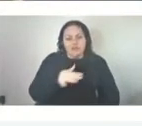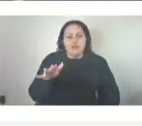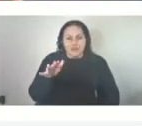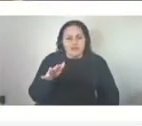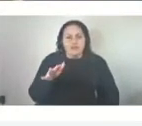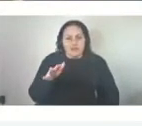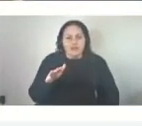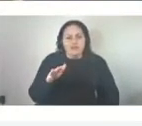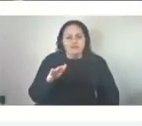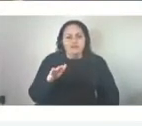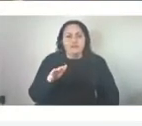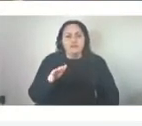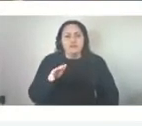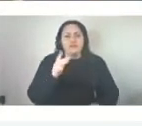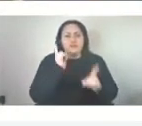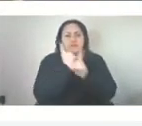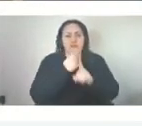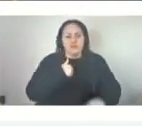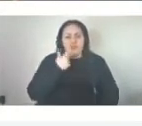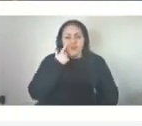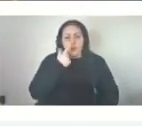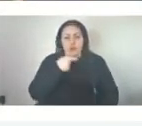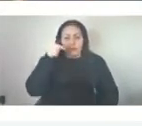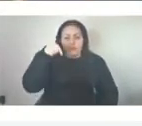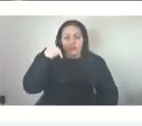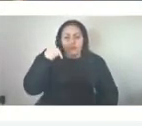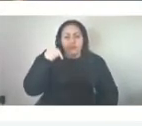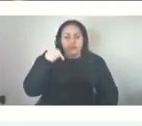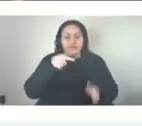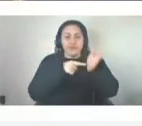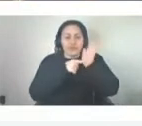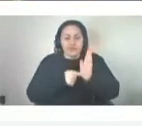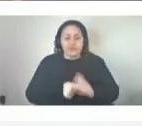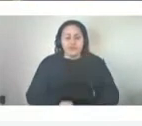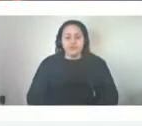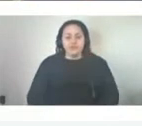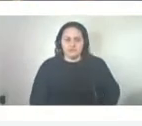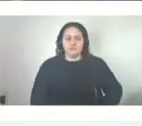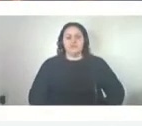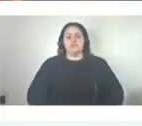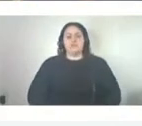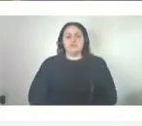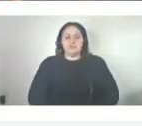se encontrando comigo. Ó, tá aí o boneco.